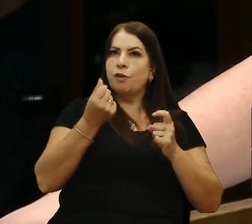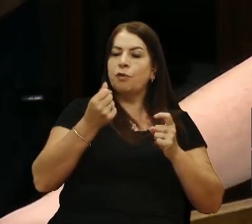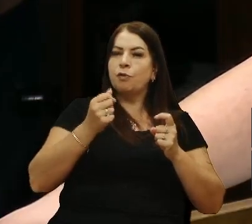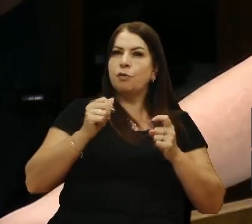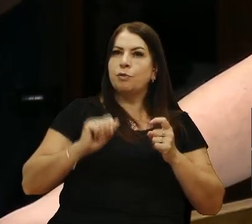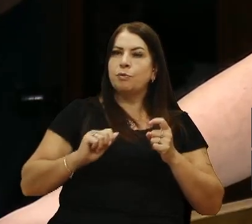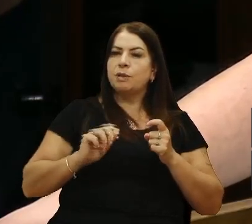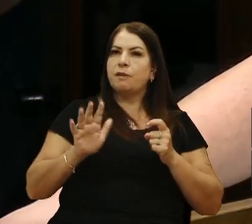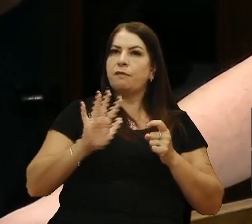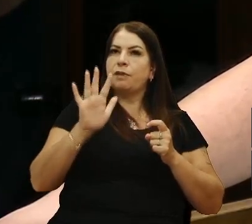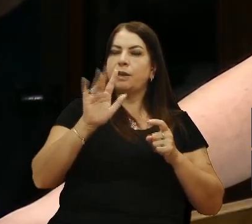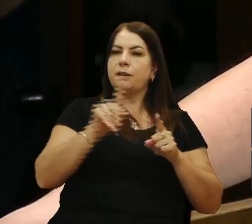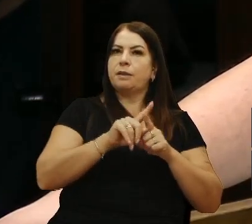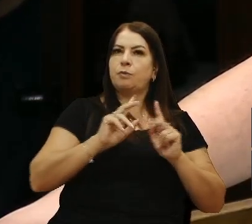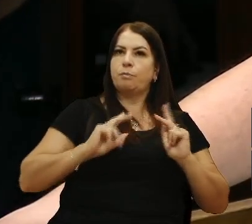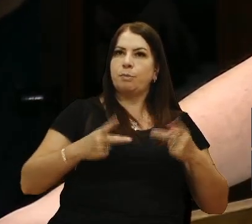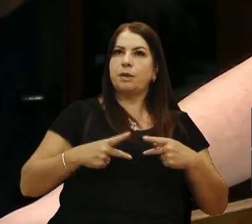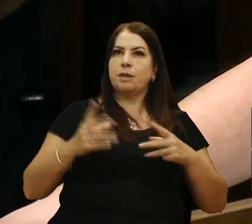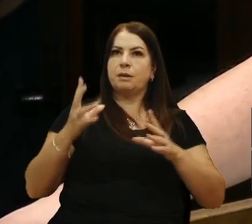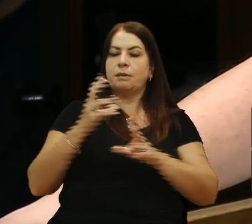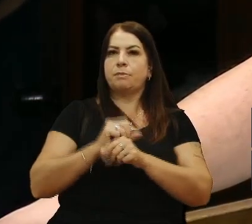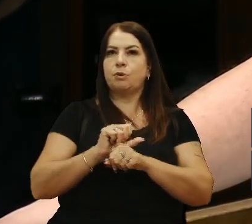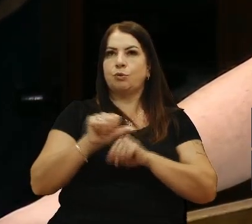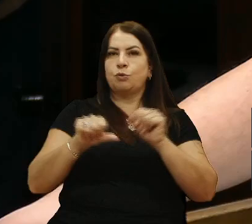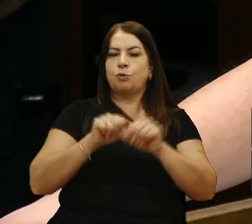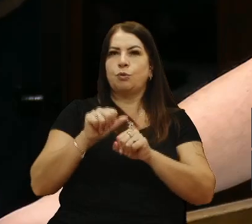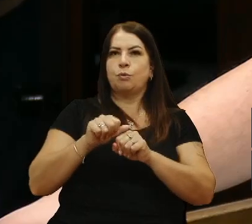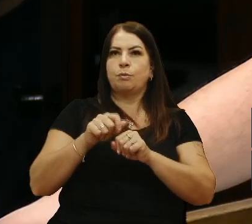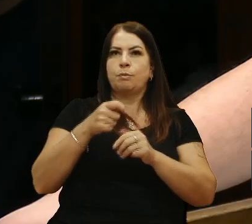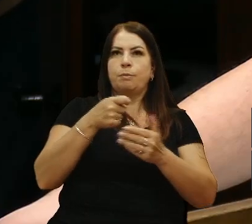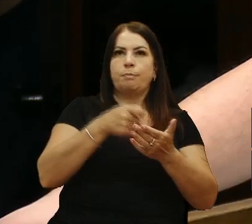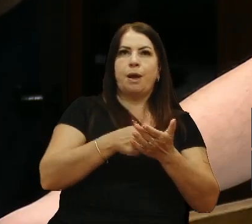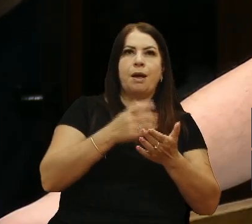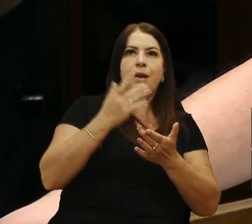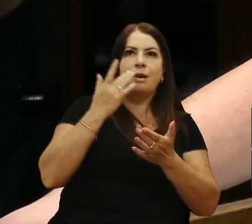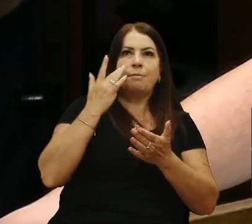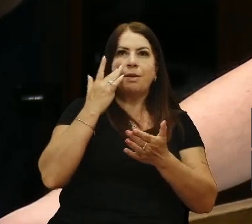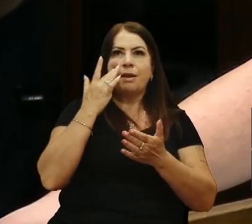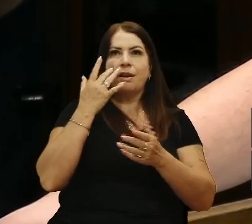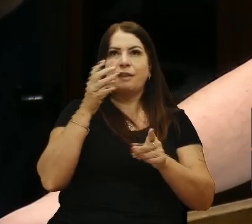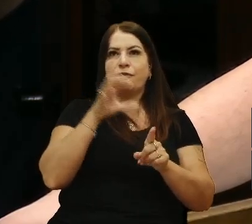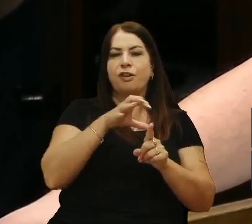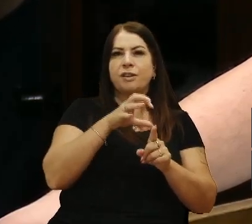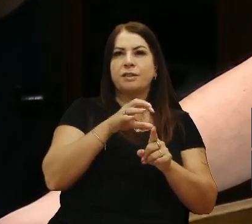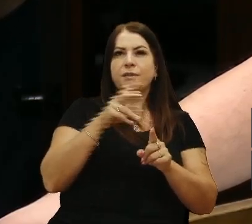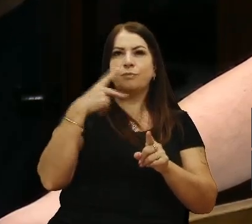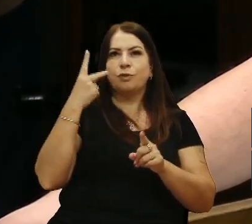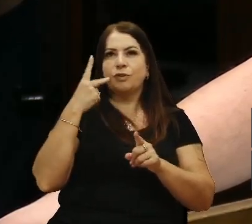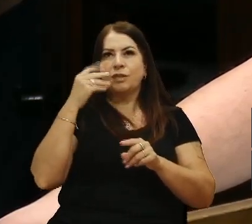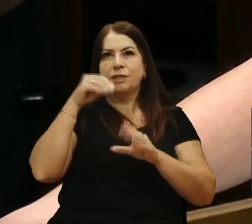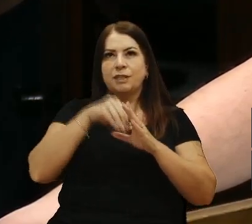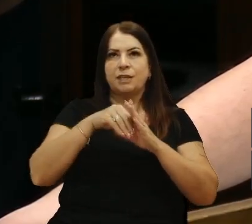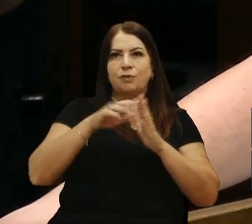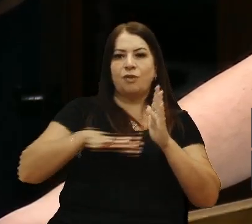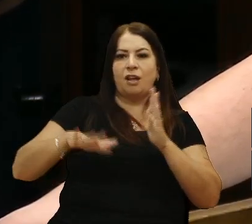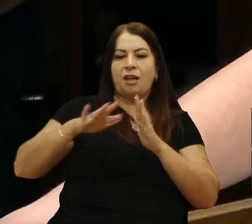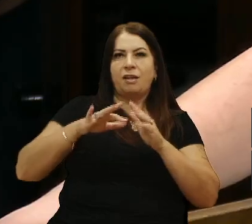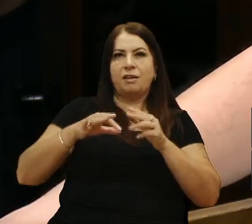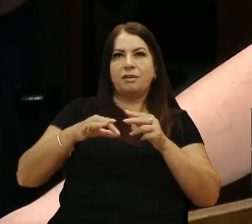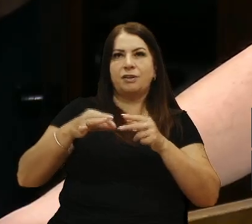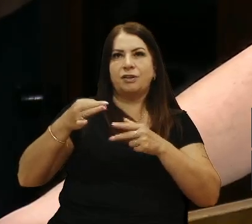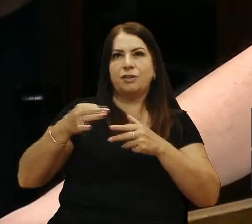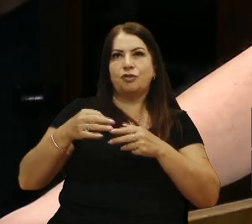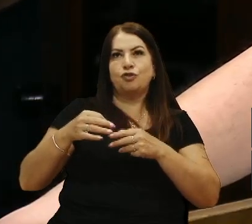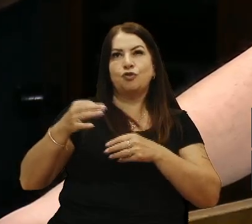vida animal hoje se trocou por fiança, por bala e por influência política, influência dentro do judiciário, né? E